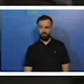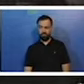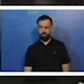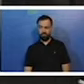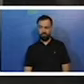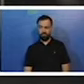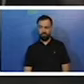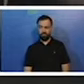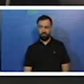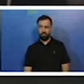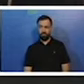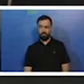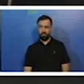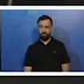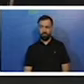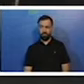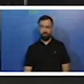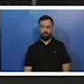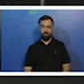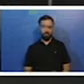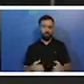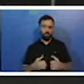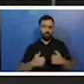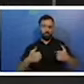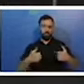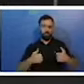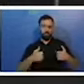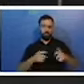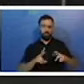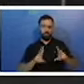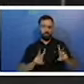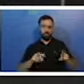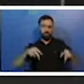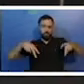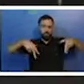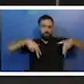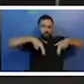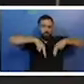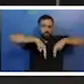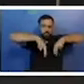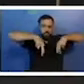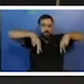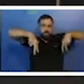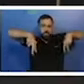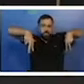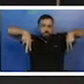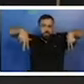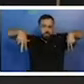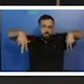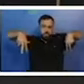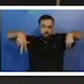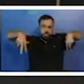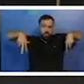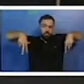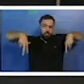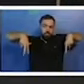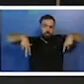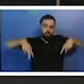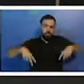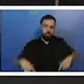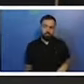já vamos agora vamos ficar deve estar bem distante pode cair mesmo o que mais Olha já Ficamos um pouco